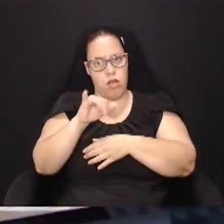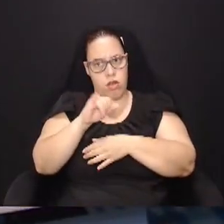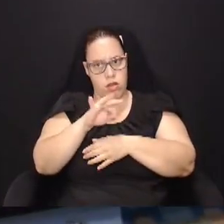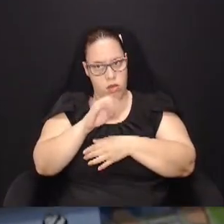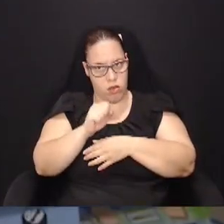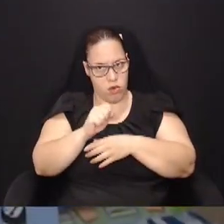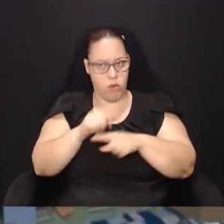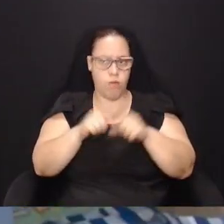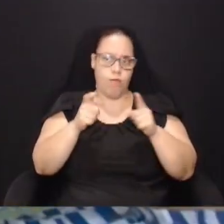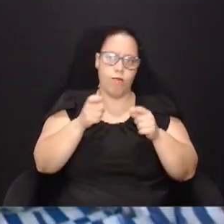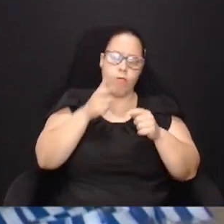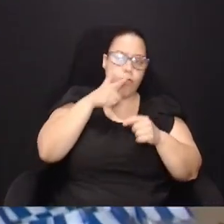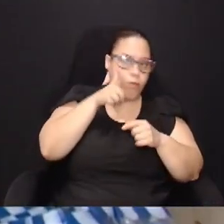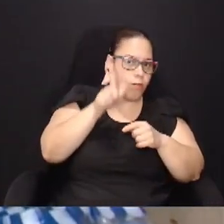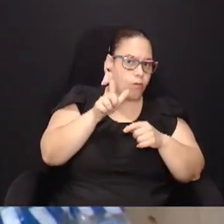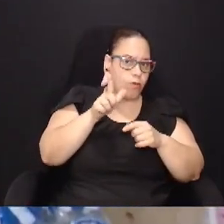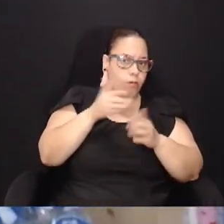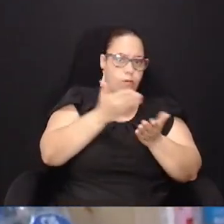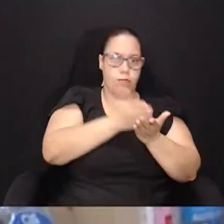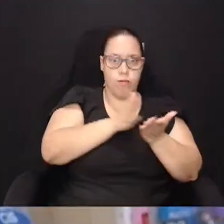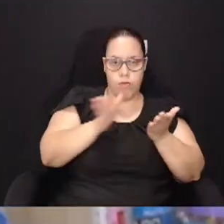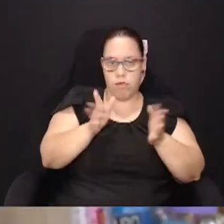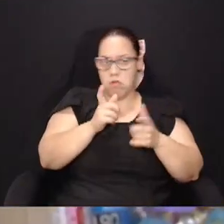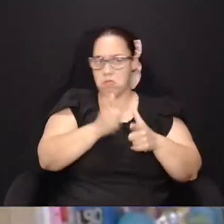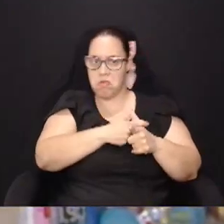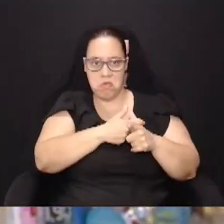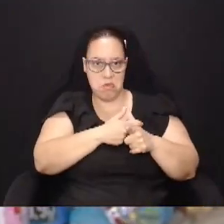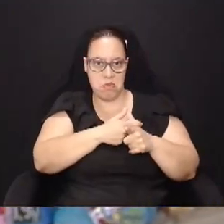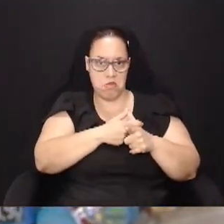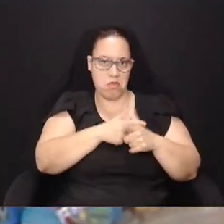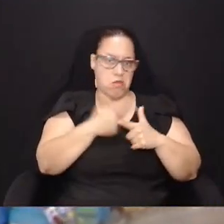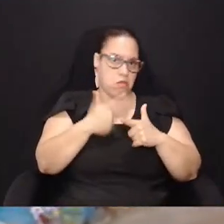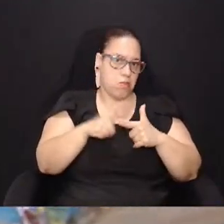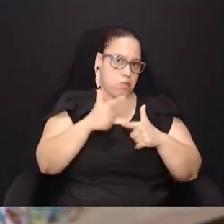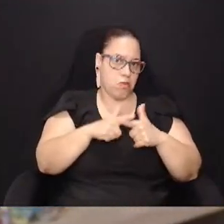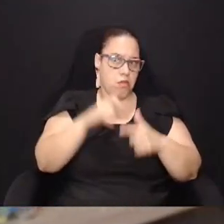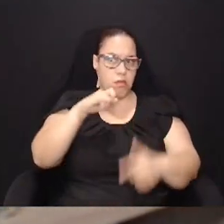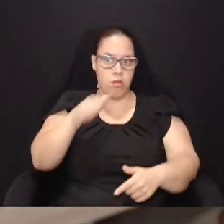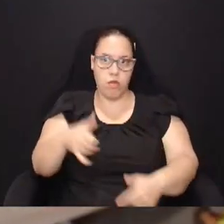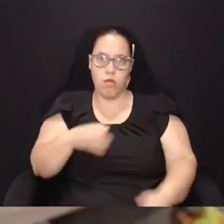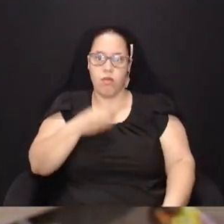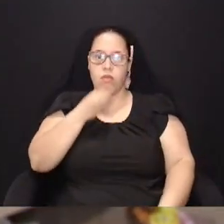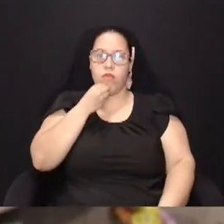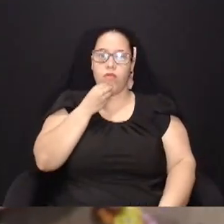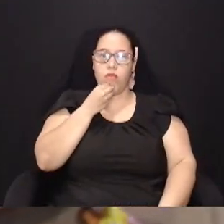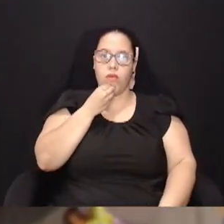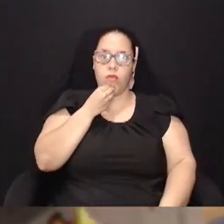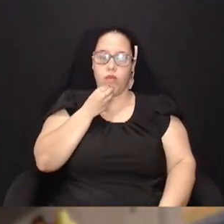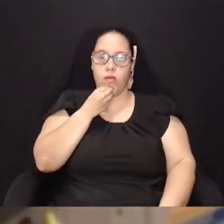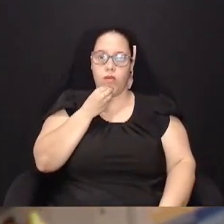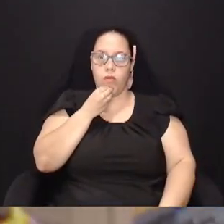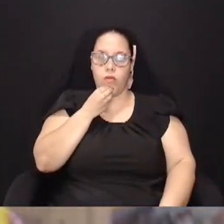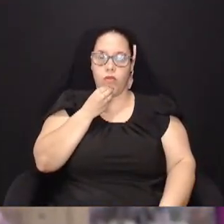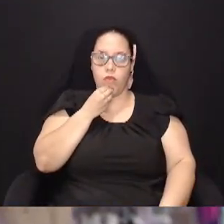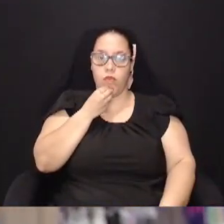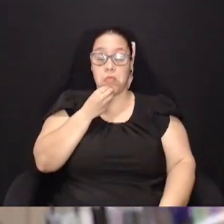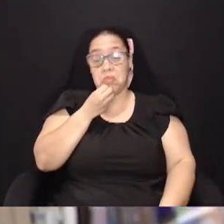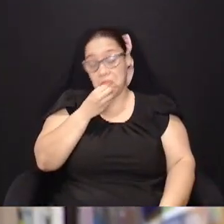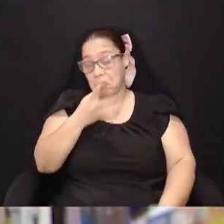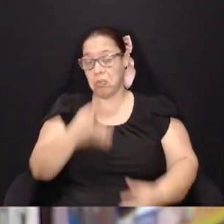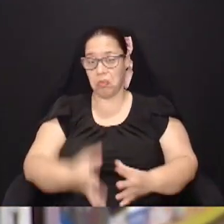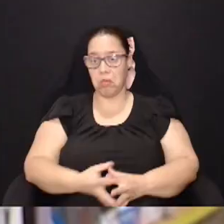pena, se livra da dívida, se livra do problema, aproveita o momento para poder se beneficiar desse